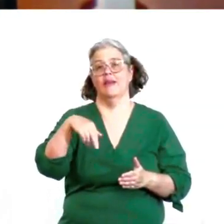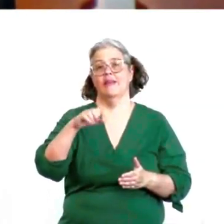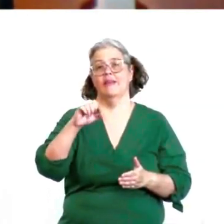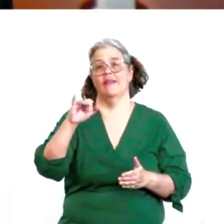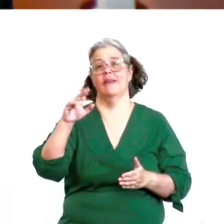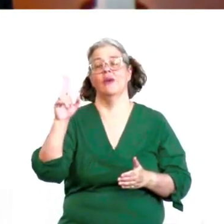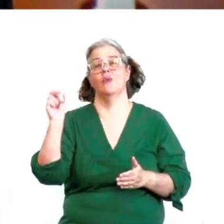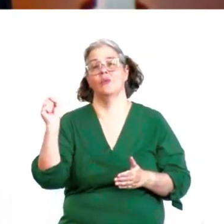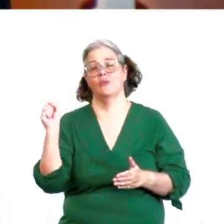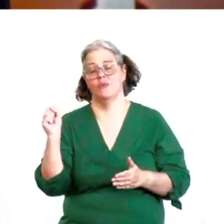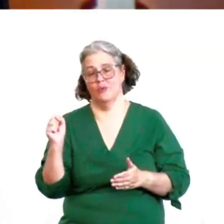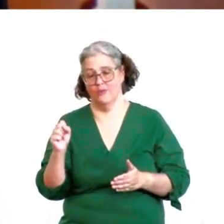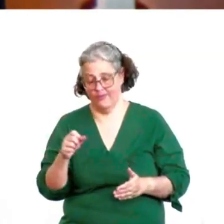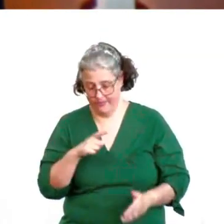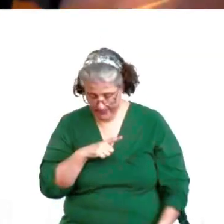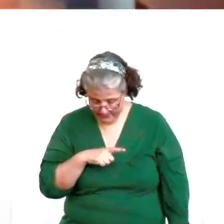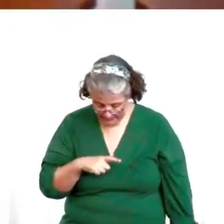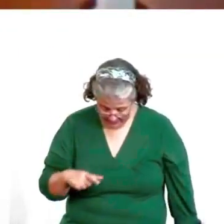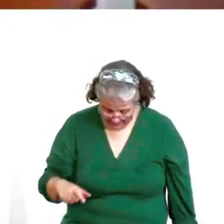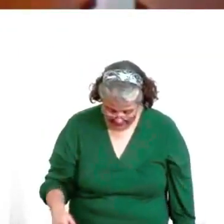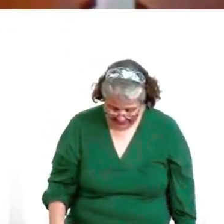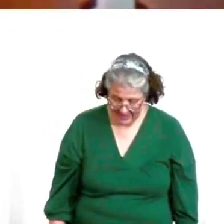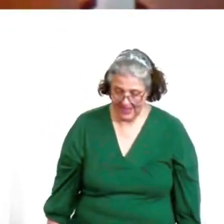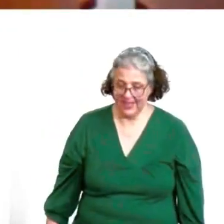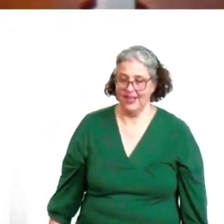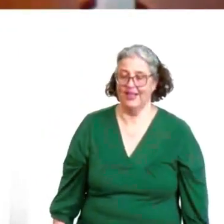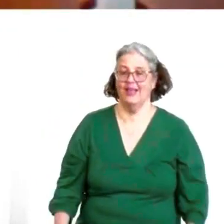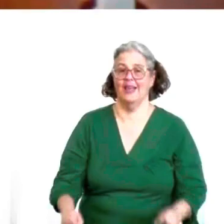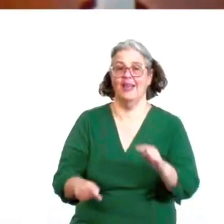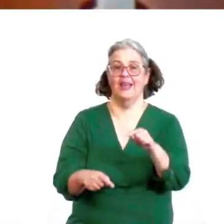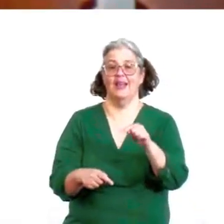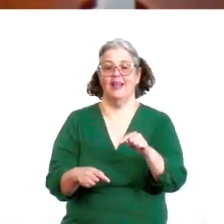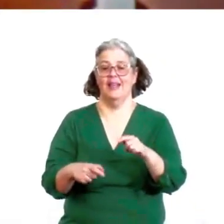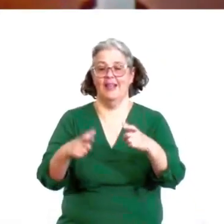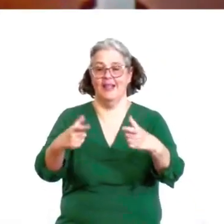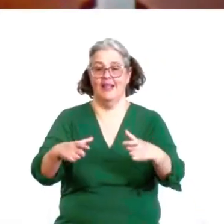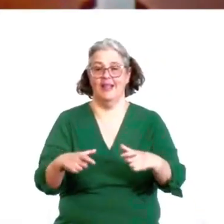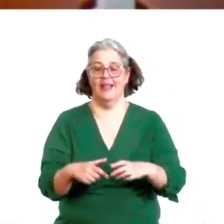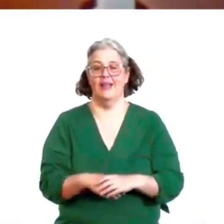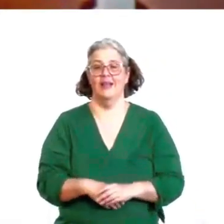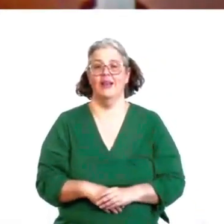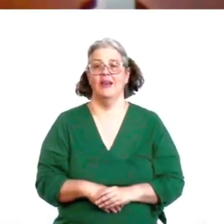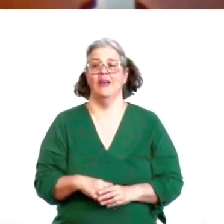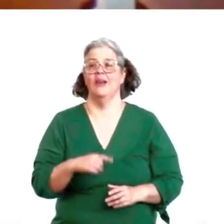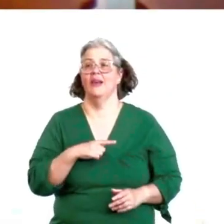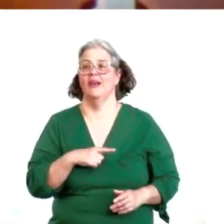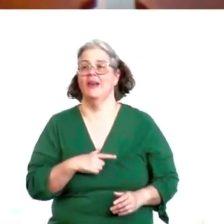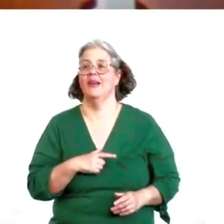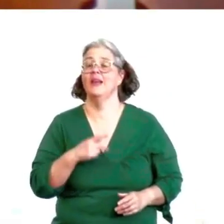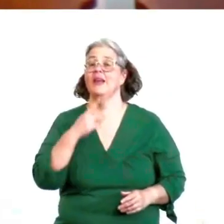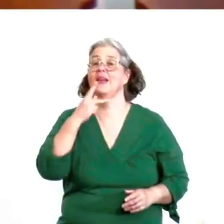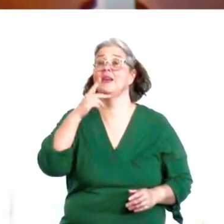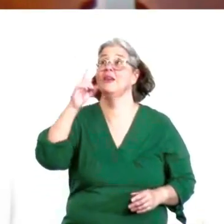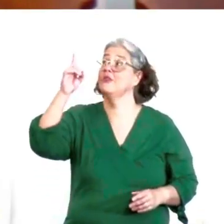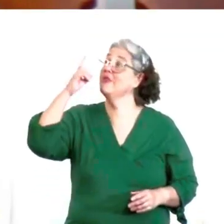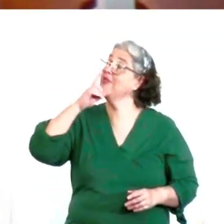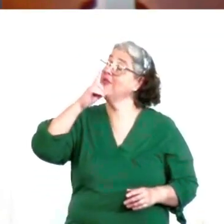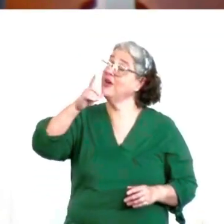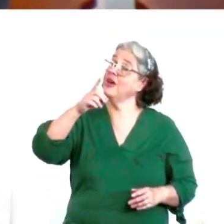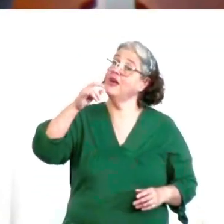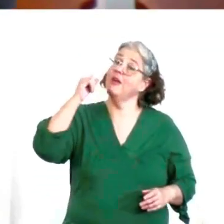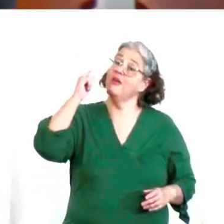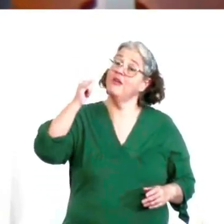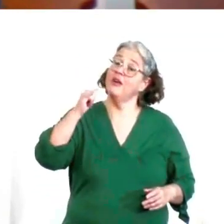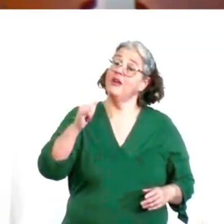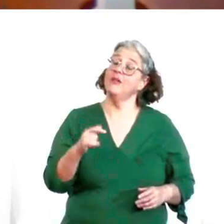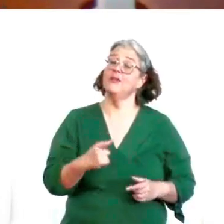Deus. Lembram? Eles que estavam lá. Era mais um cenário pagão. Mas Deus disse que ali Deus faria habitação para